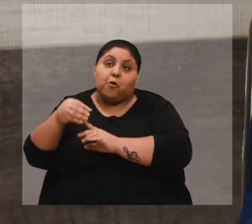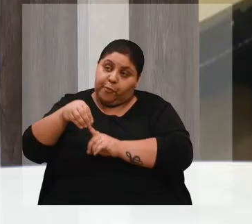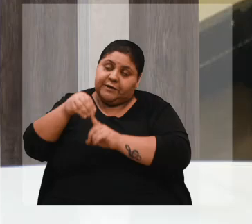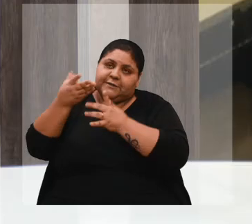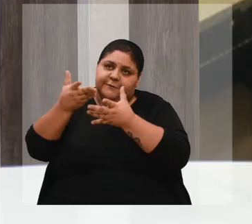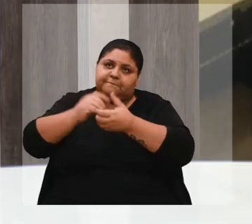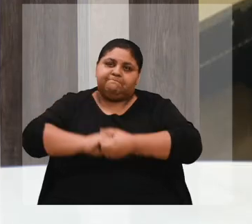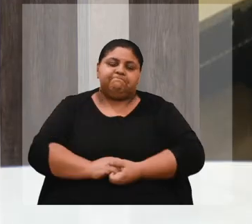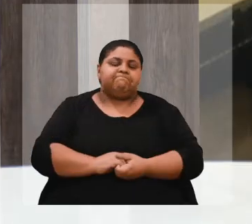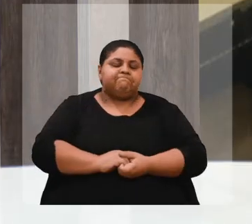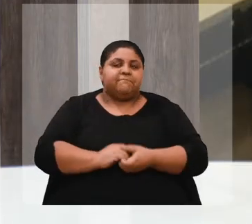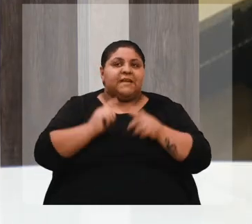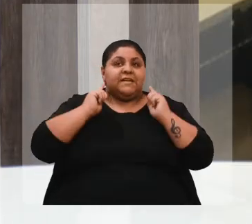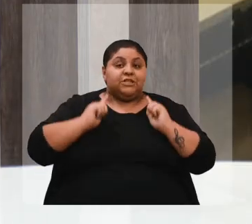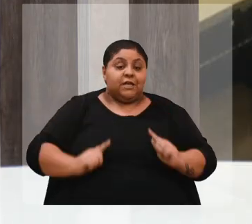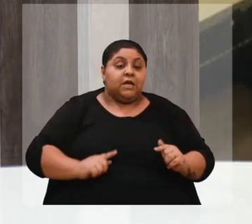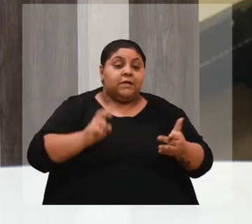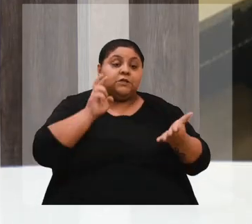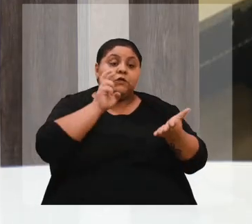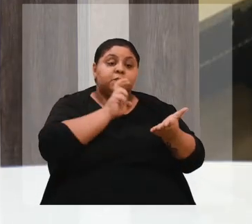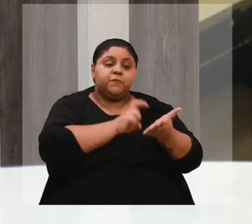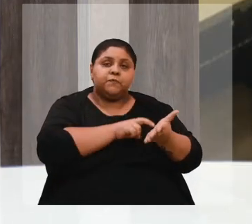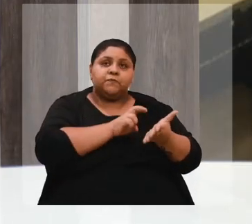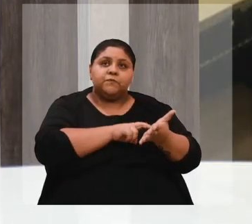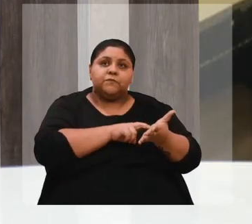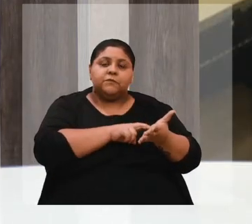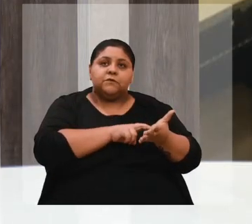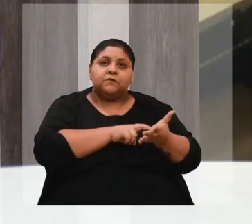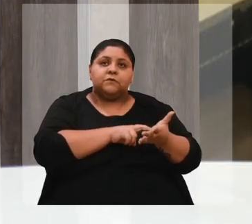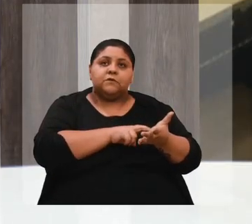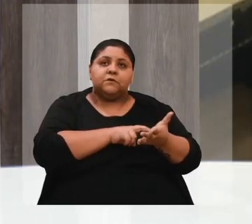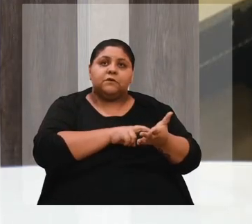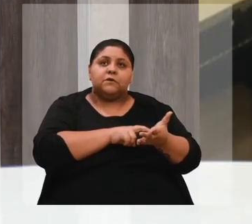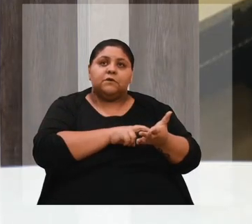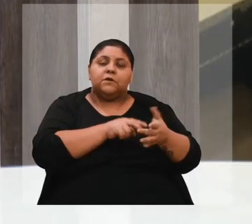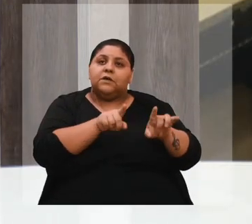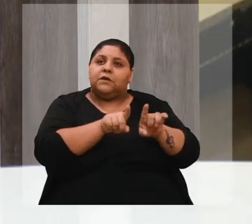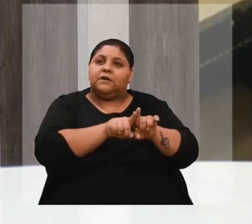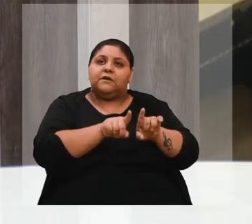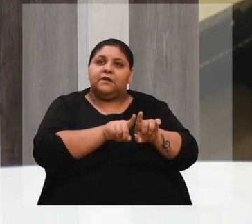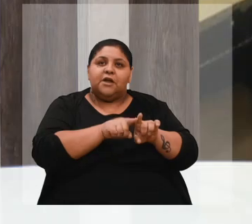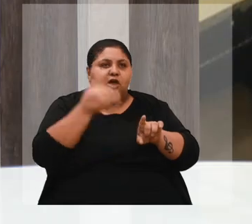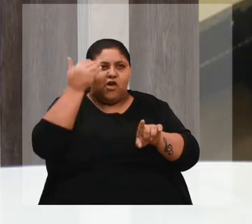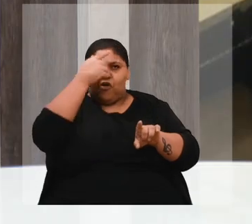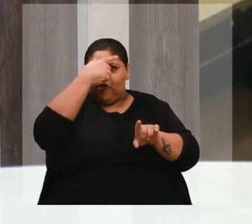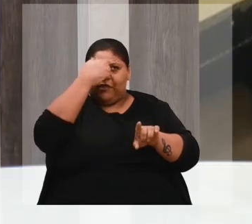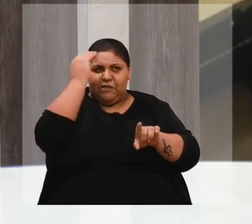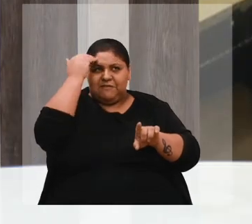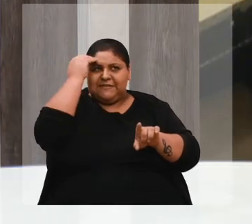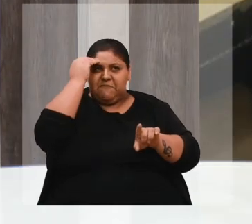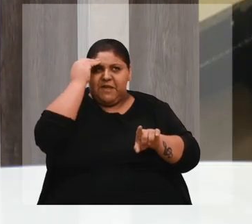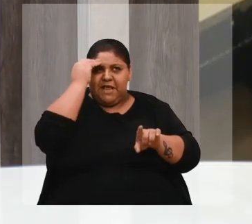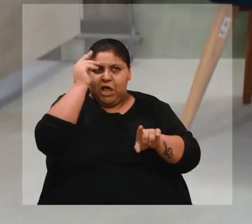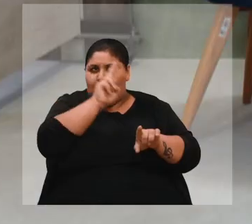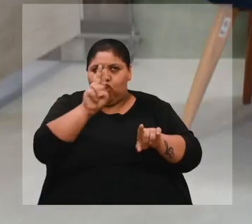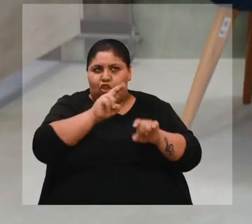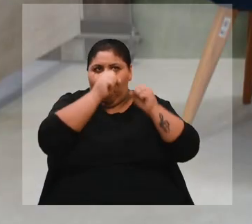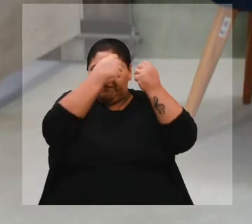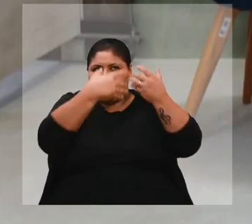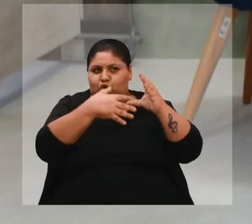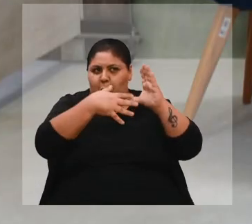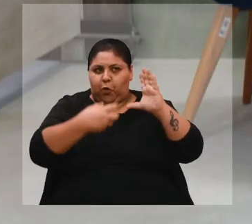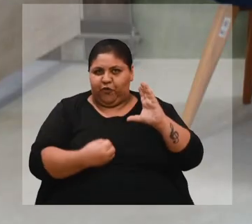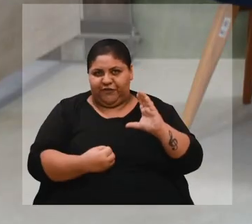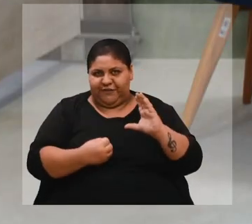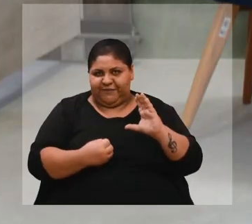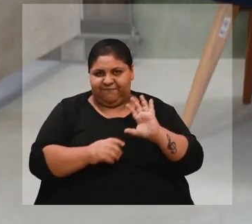Brasil. Sem a gerente do banco, vereador, eu mesmo não dominaria esses conceitos todos aí. Tá